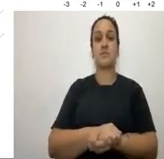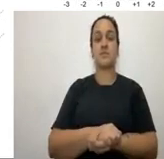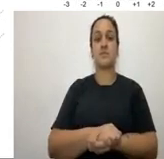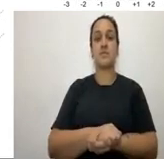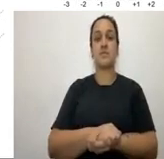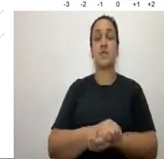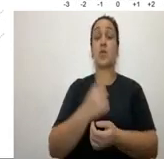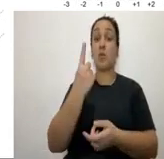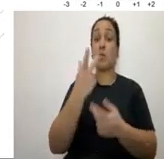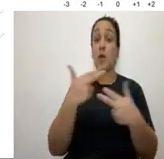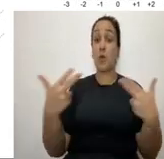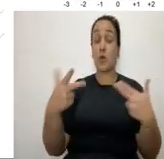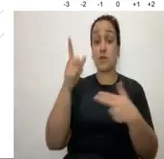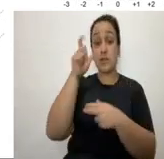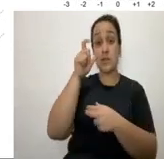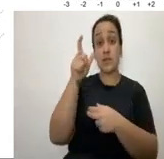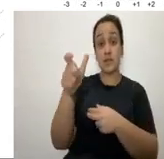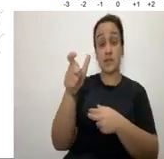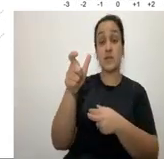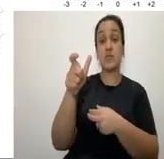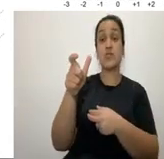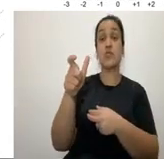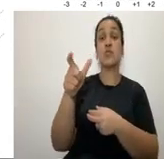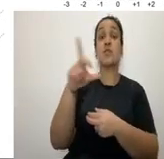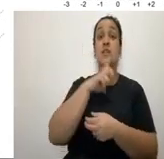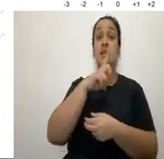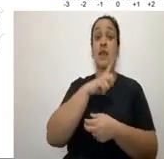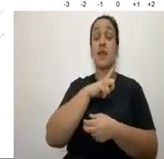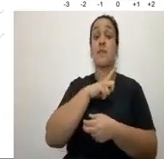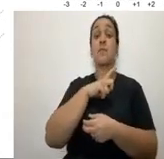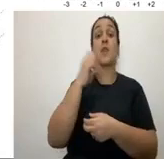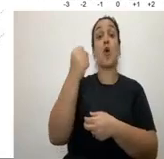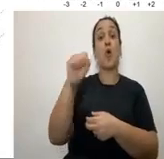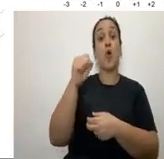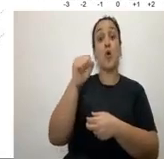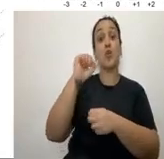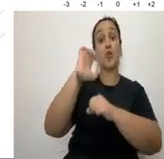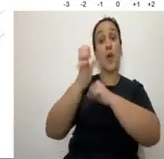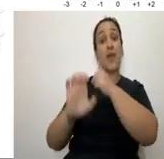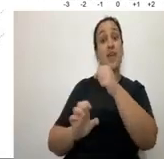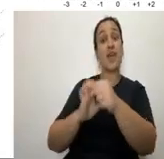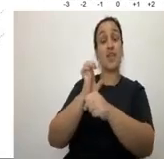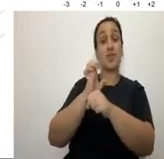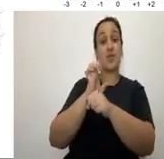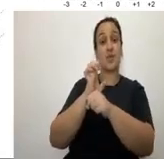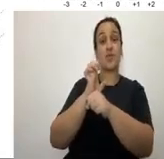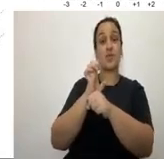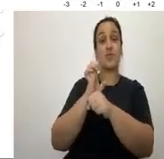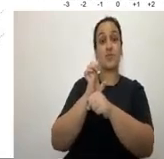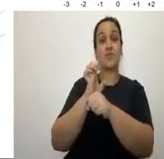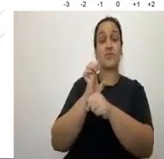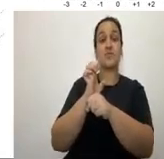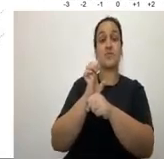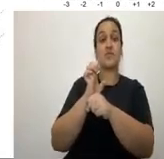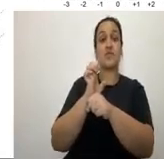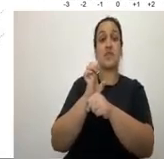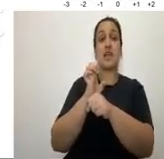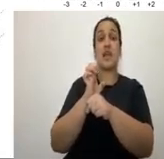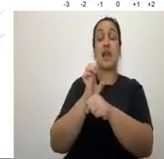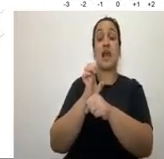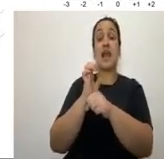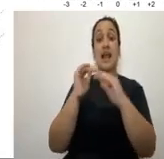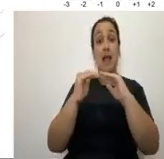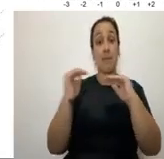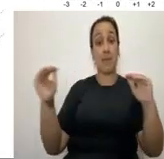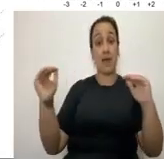aqui o conjunto dos 4 números quânticos. E uma coisa que é interessante, ó, ele vai ter 8 elétrons na camada de valência.